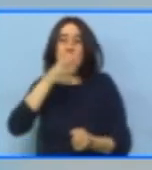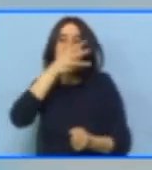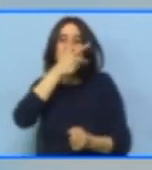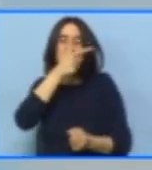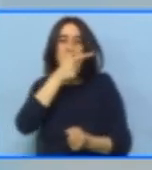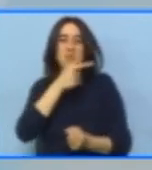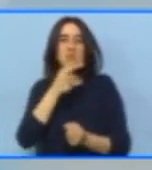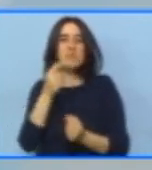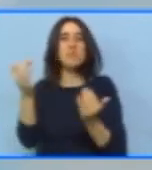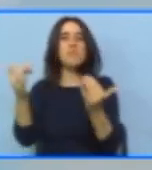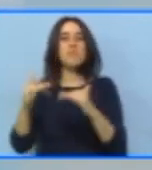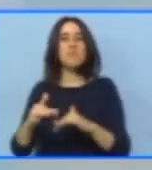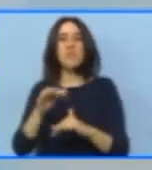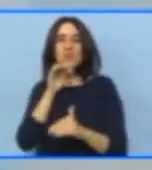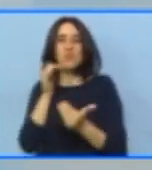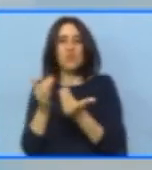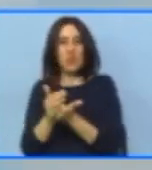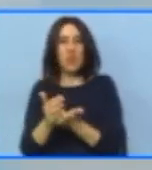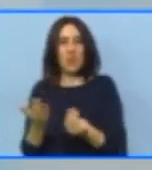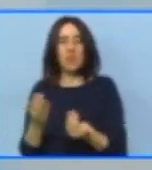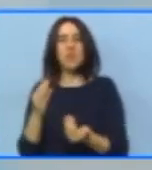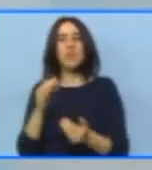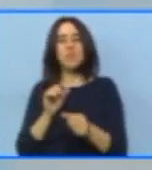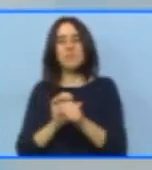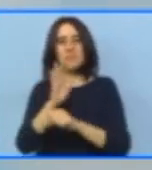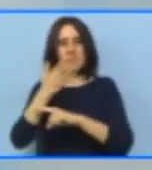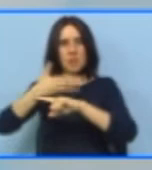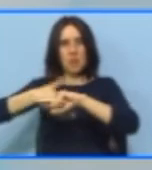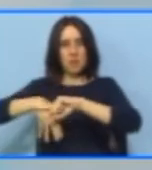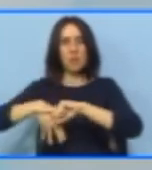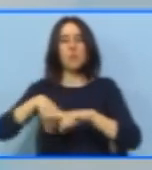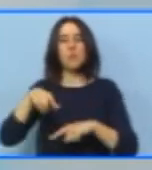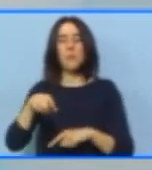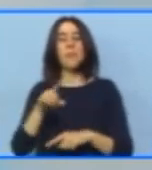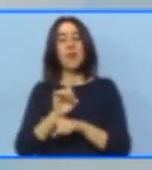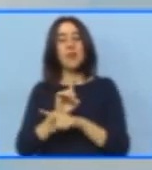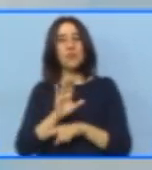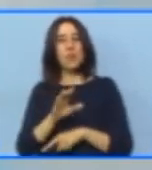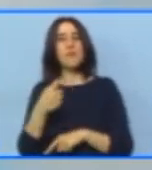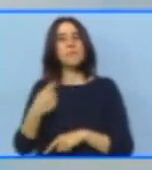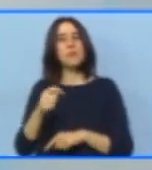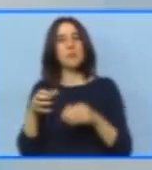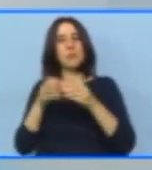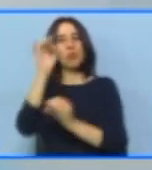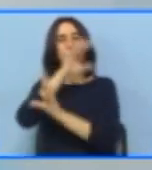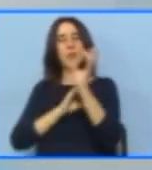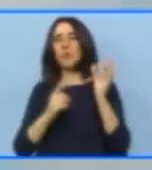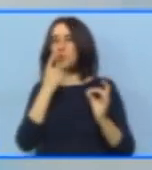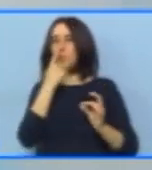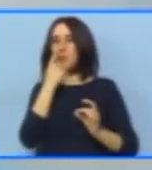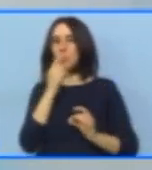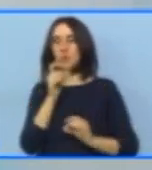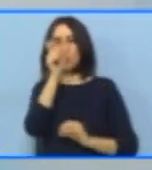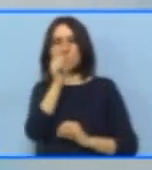chegavam já mortos, no Mediterrâneo, o então Presidente da Comissão Europeia, Durão Barroso, também foi a Lampedusa,